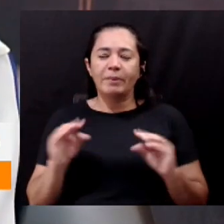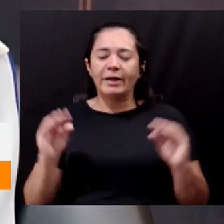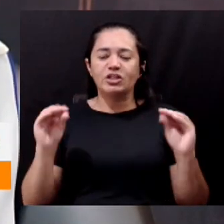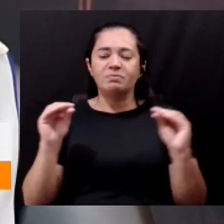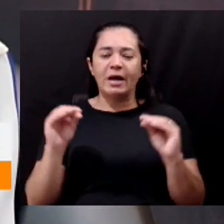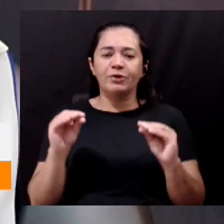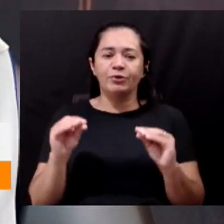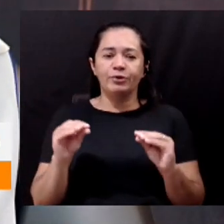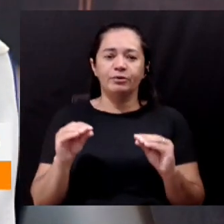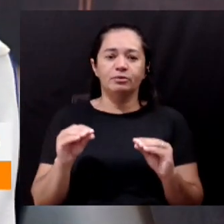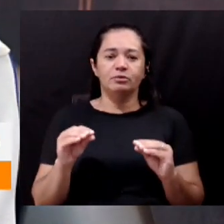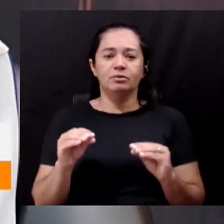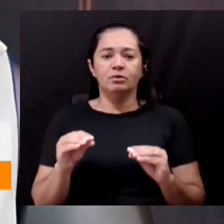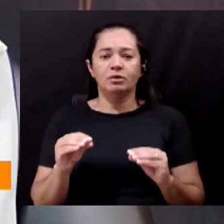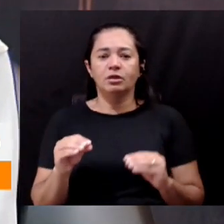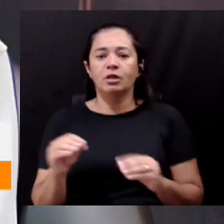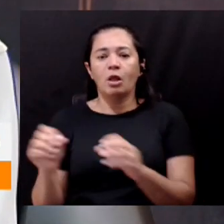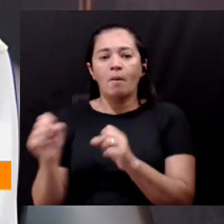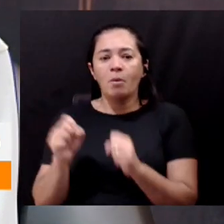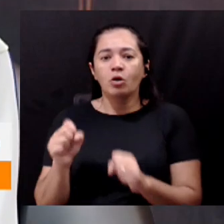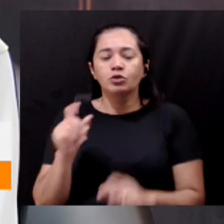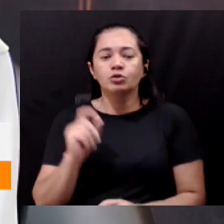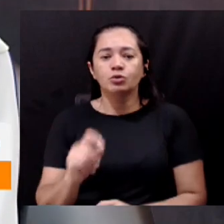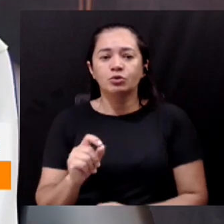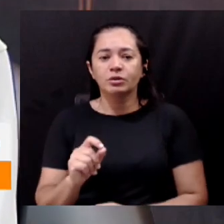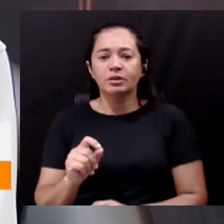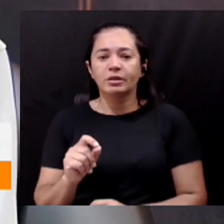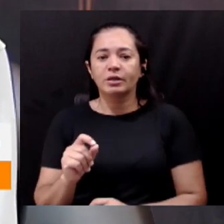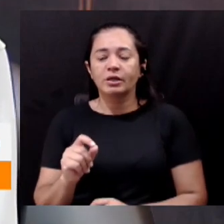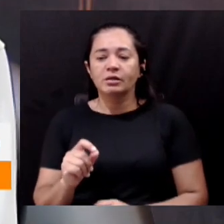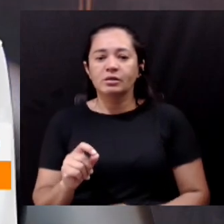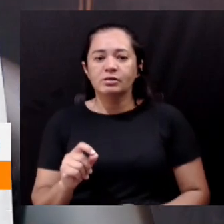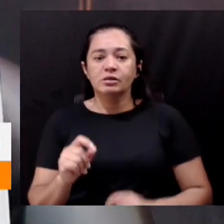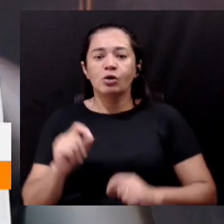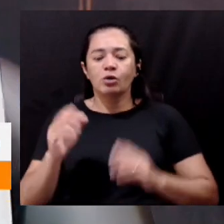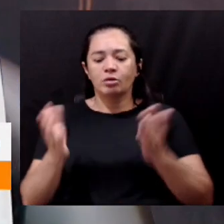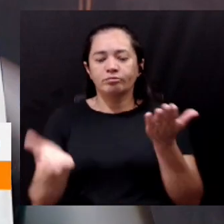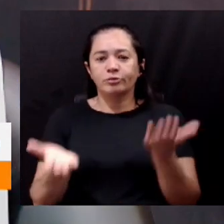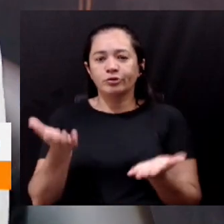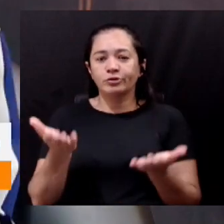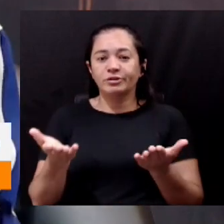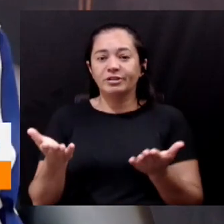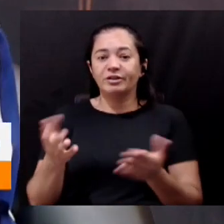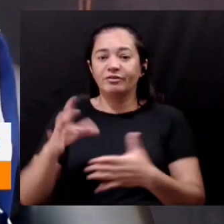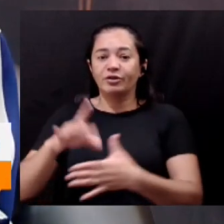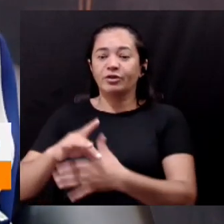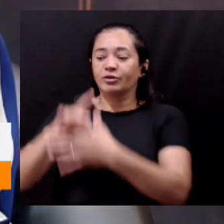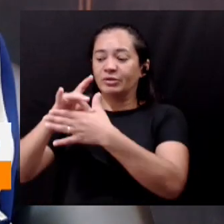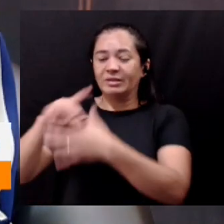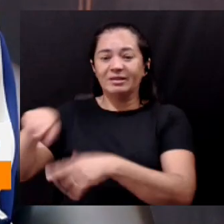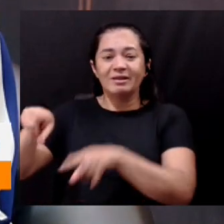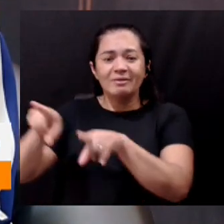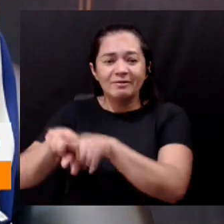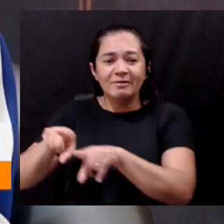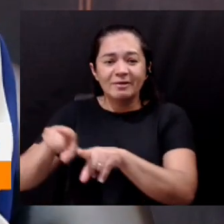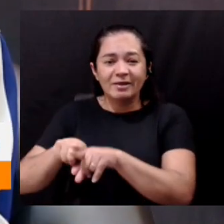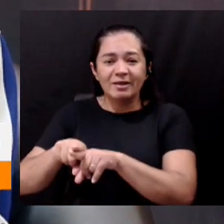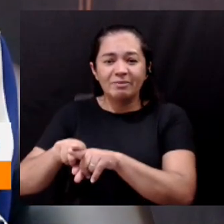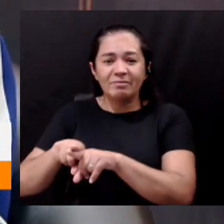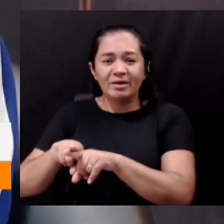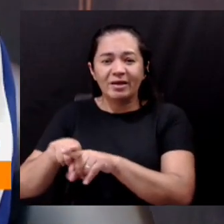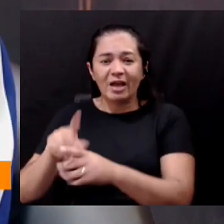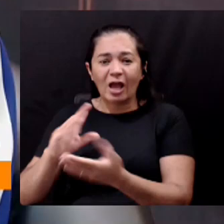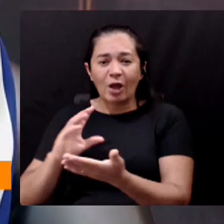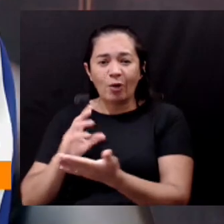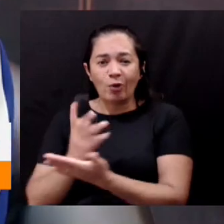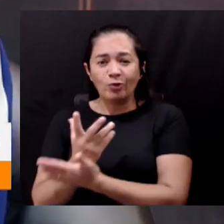pode deixar de colocar, que é o nível de estresse que os líderes também estão submetidos, porque é um Uhum. efeito dominó, né? Então existe